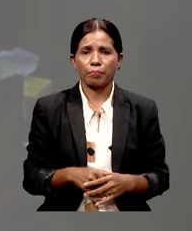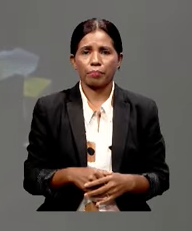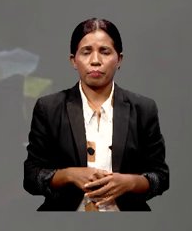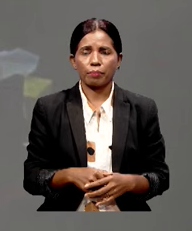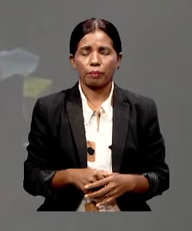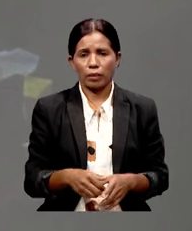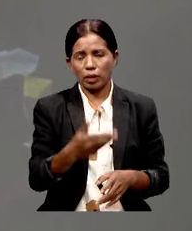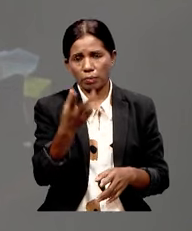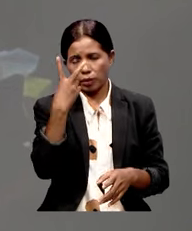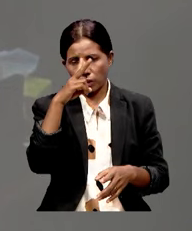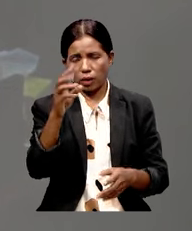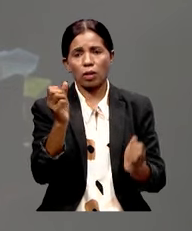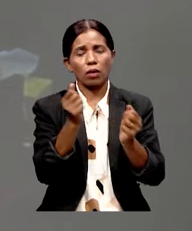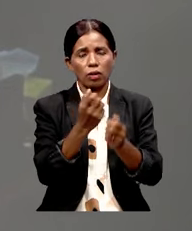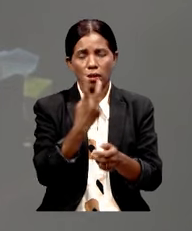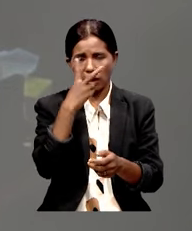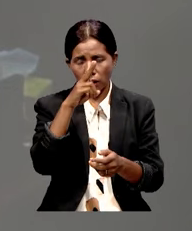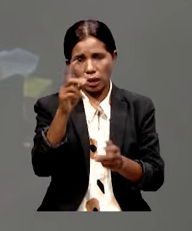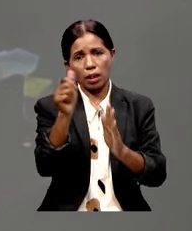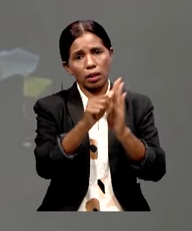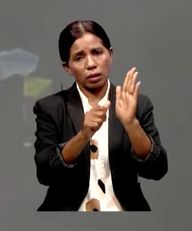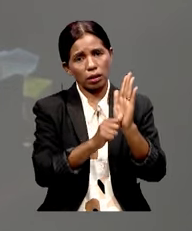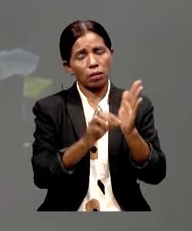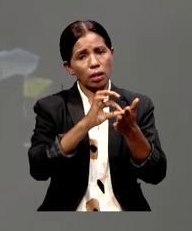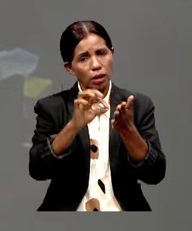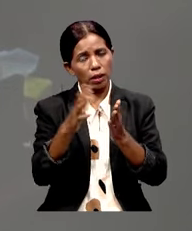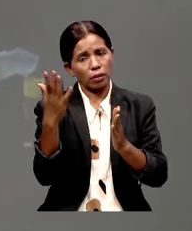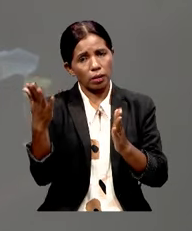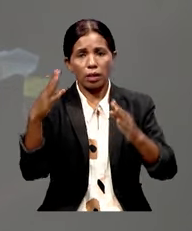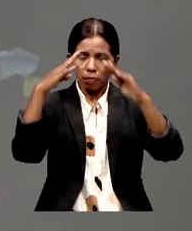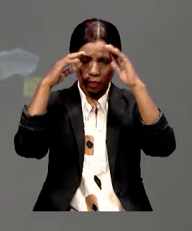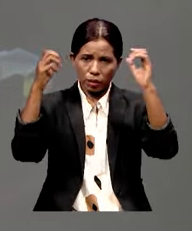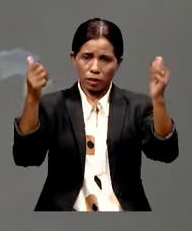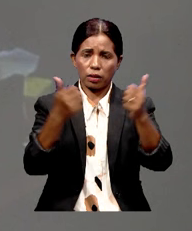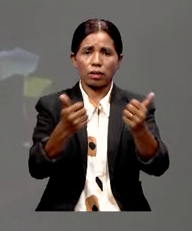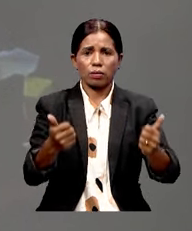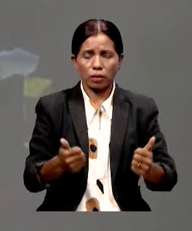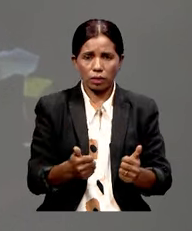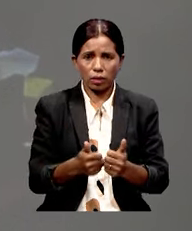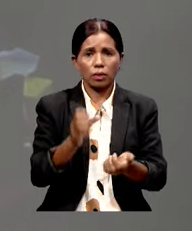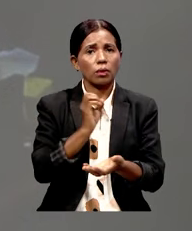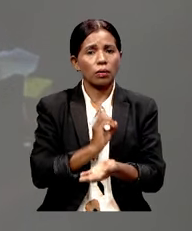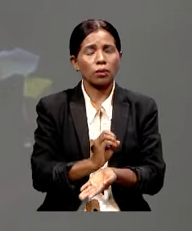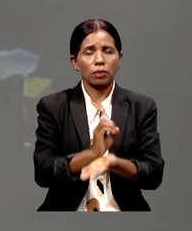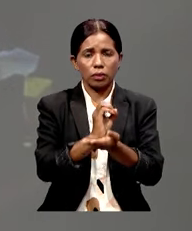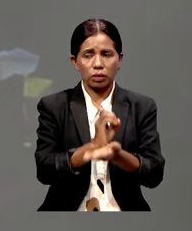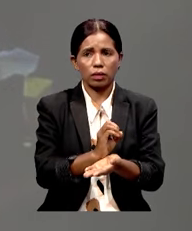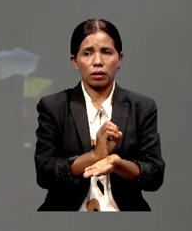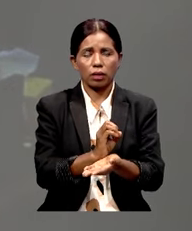Tu vas ir a rede de artigo de ene ba. O presidente autoridade